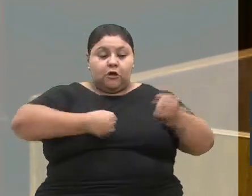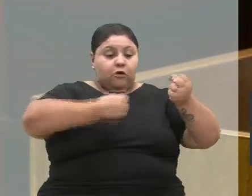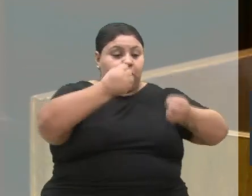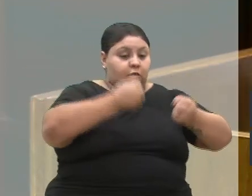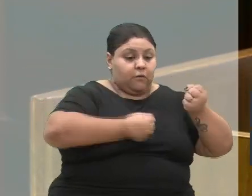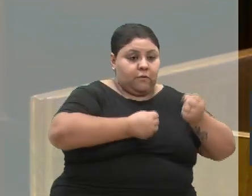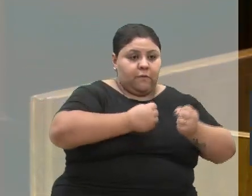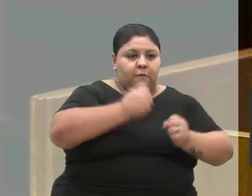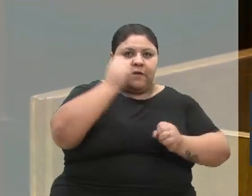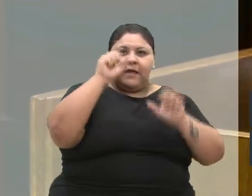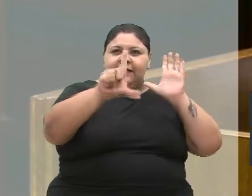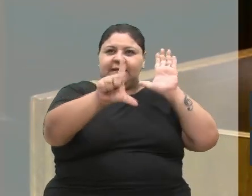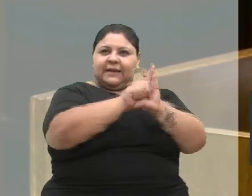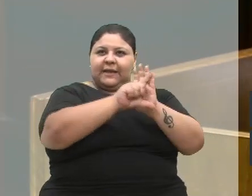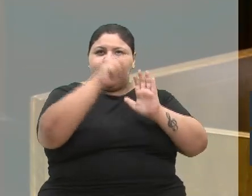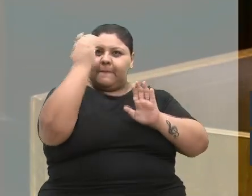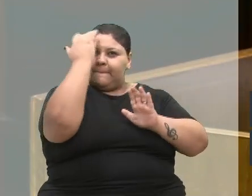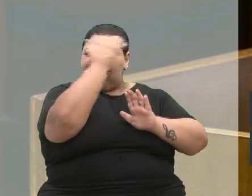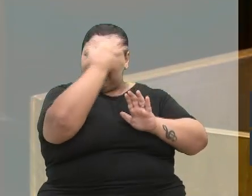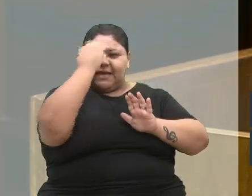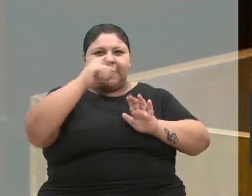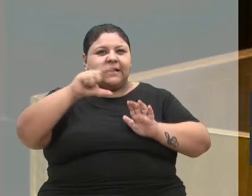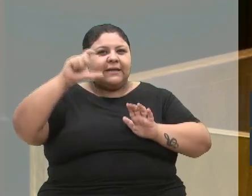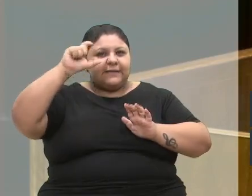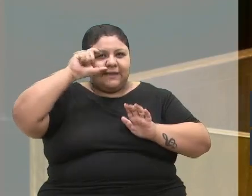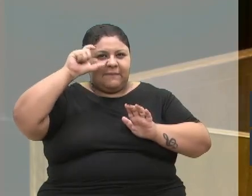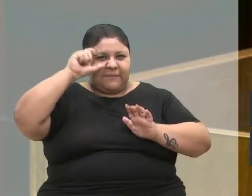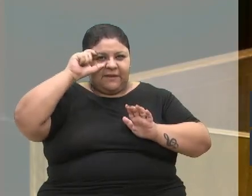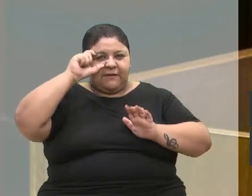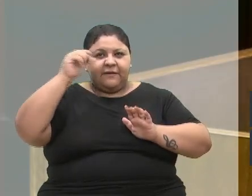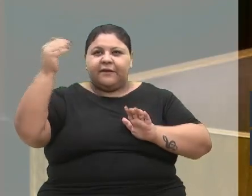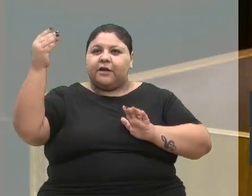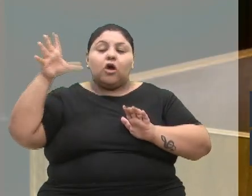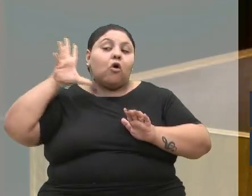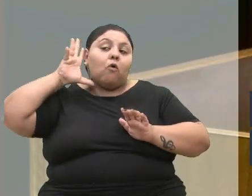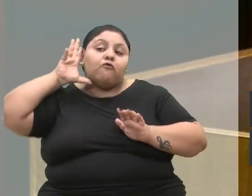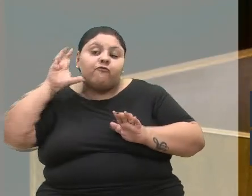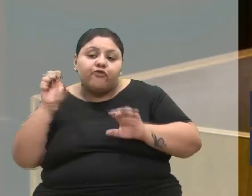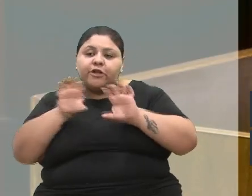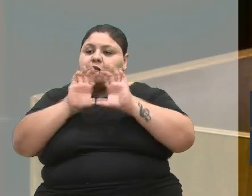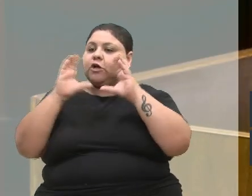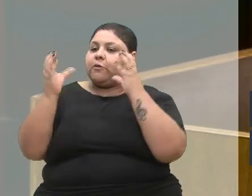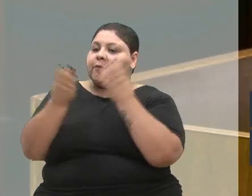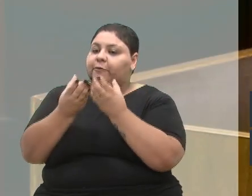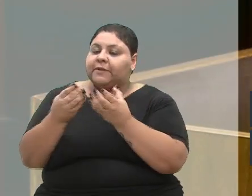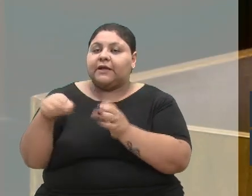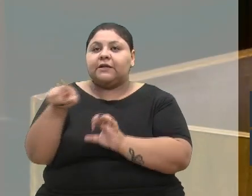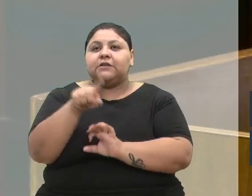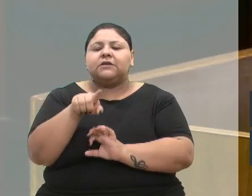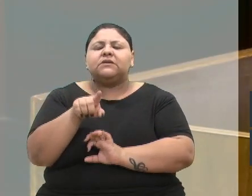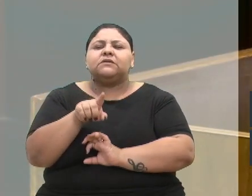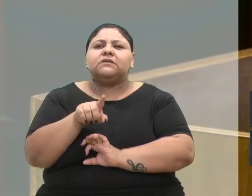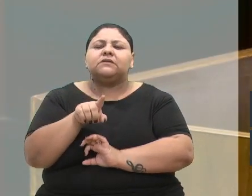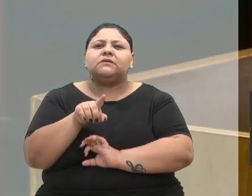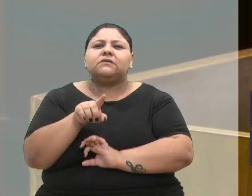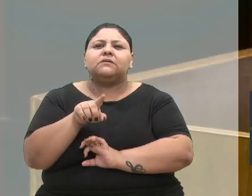novas viaturas. Então, são vários recursos que a gente, ouvindo a nossa comunidade, né, a gente procura... Oi?